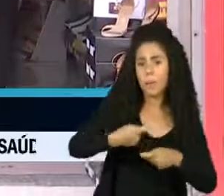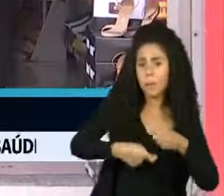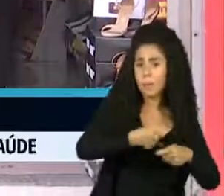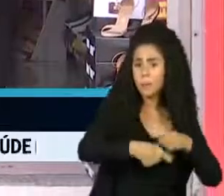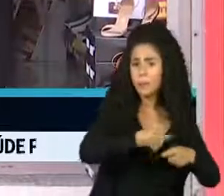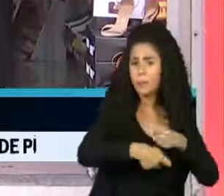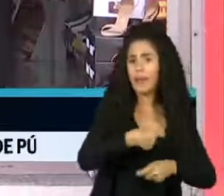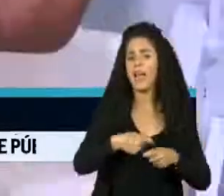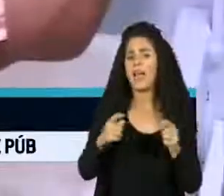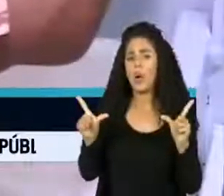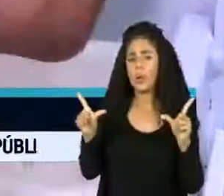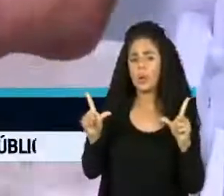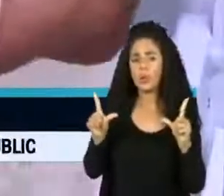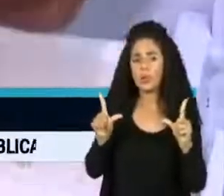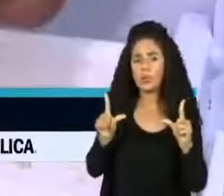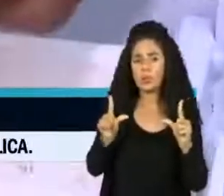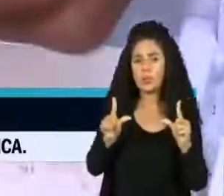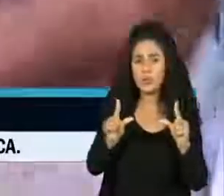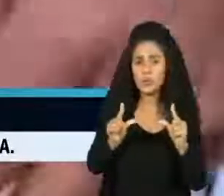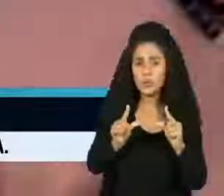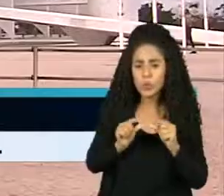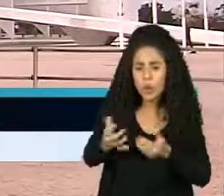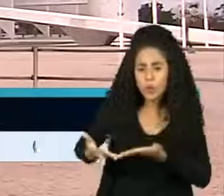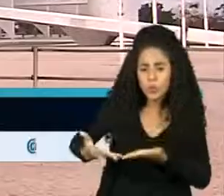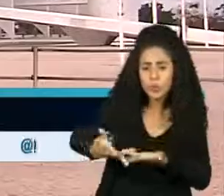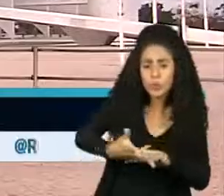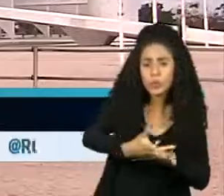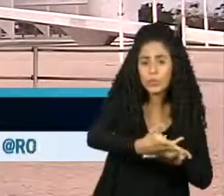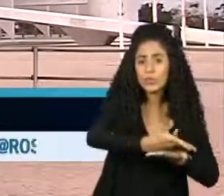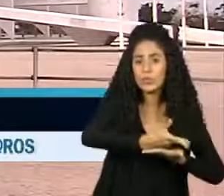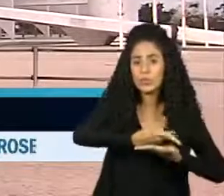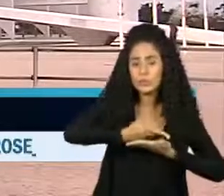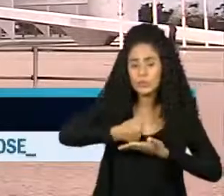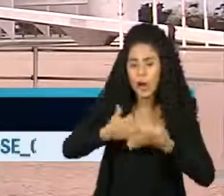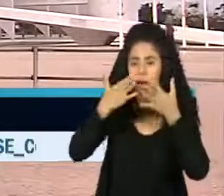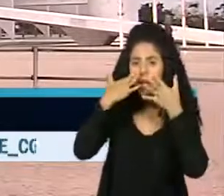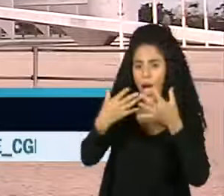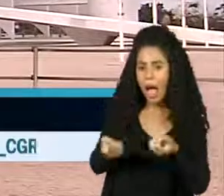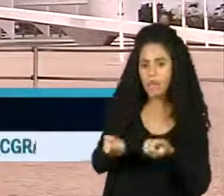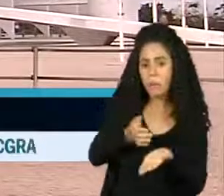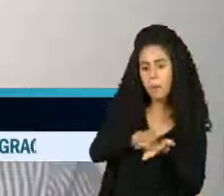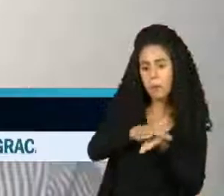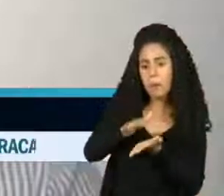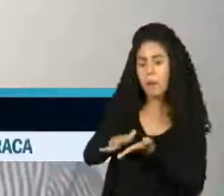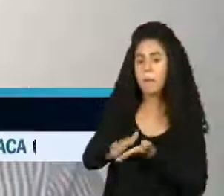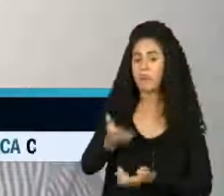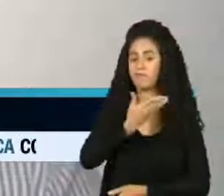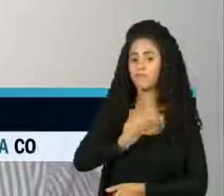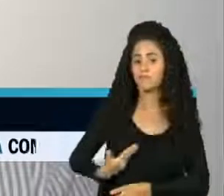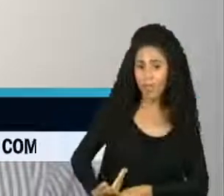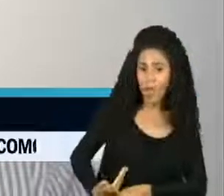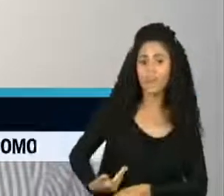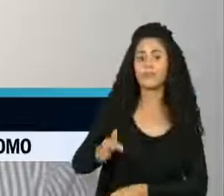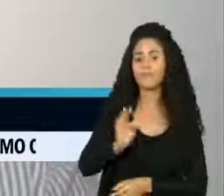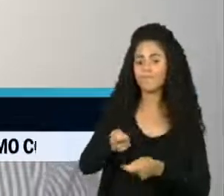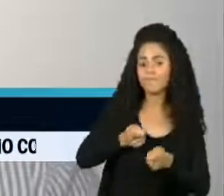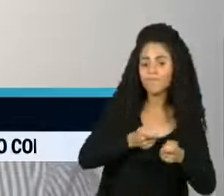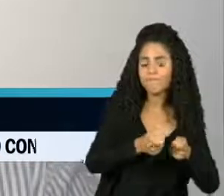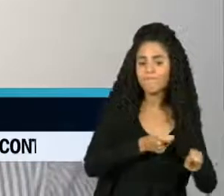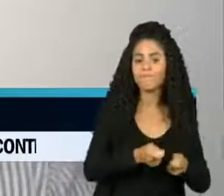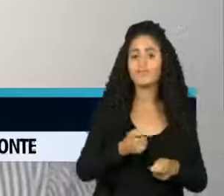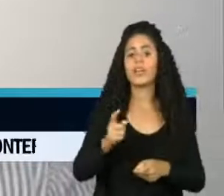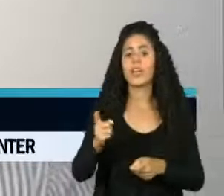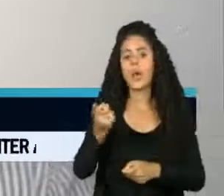fraca deve diminuir o ritmo da arrecadação, o que liga o alerta para os gastos do governo. Acho que o mais importante é a gente não